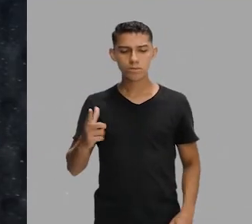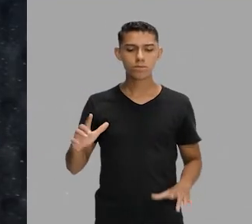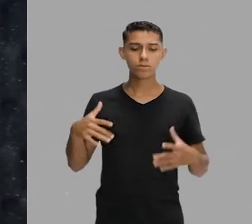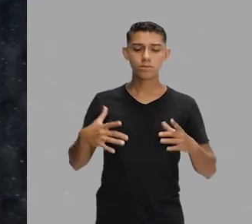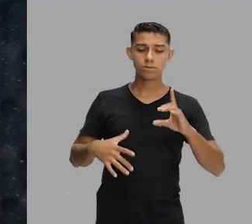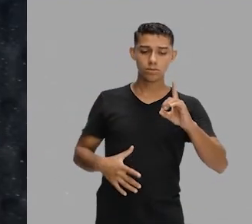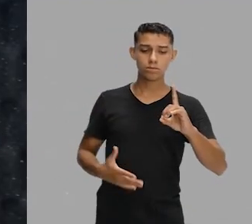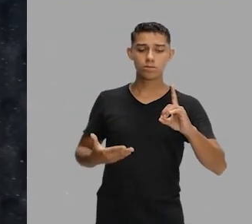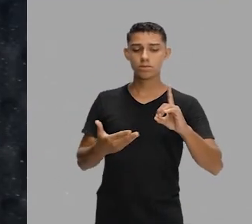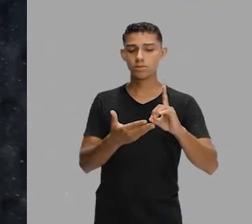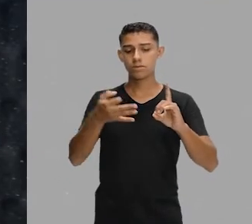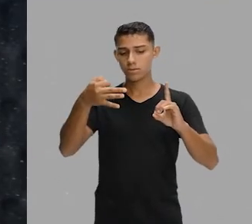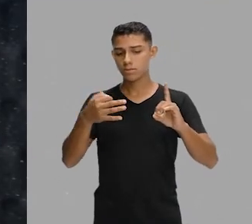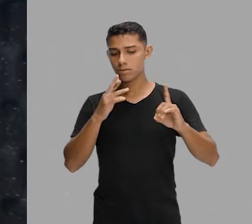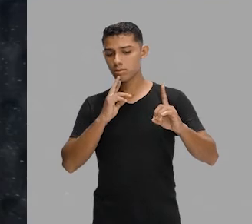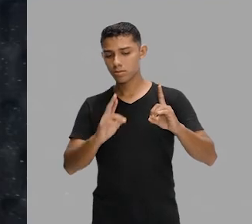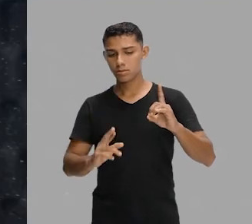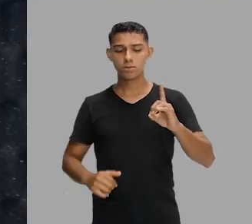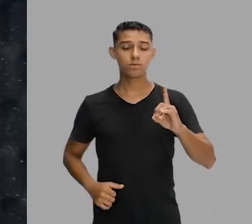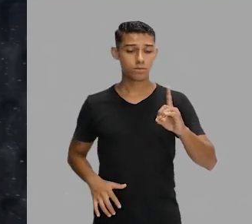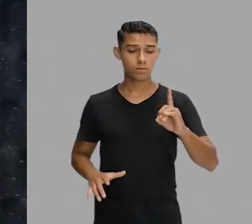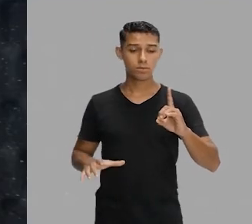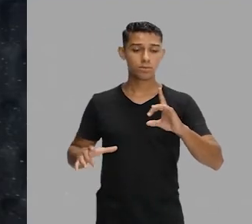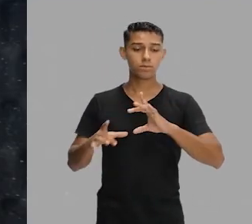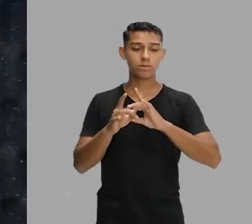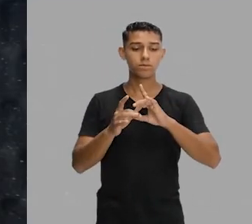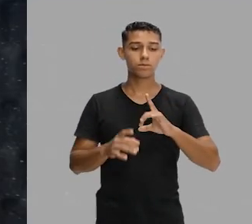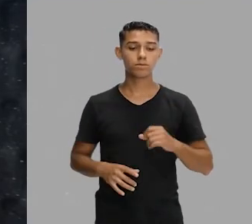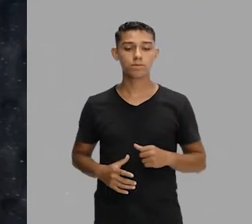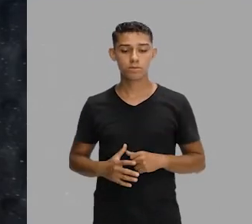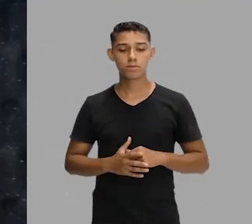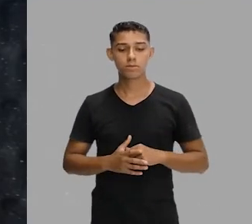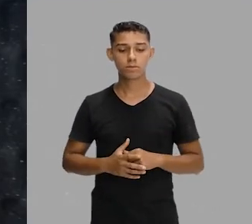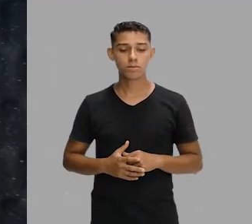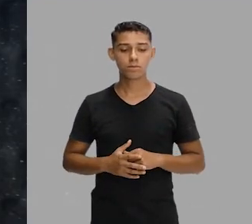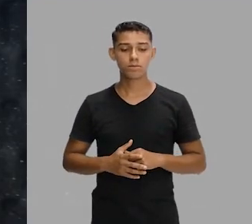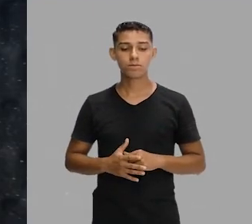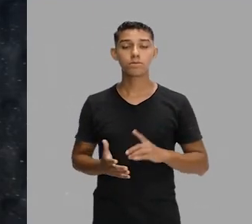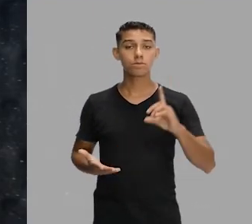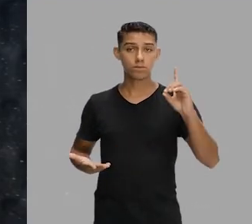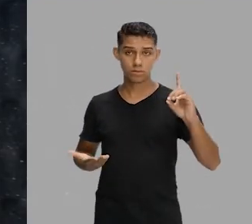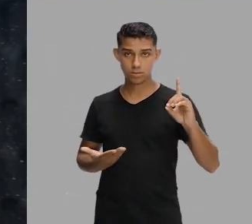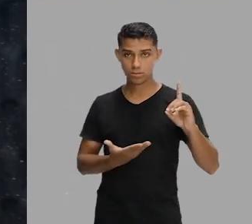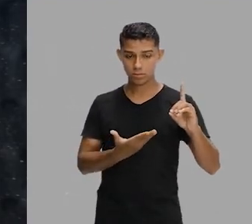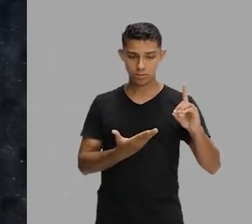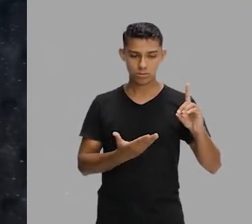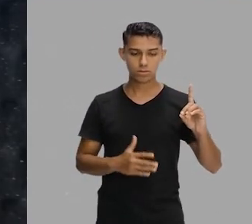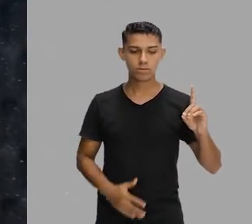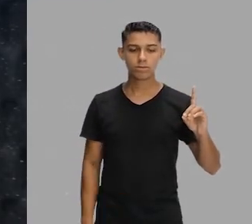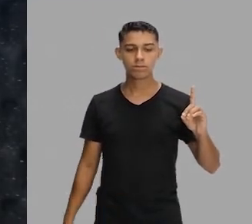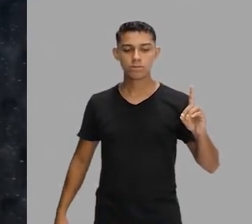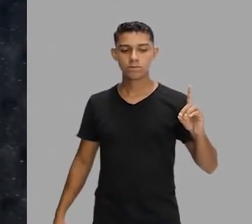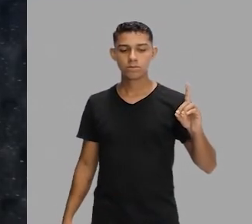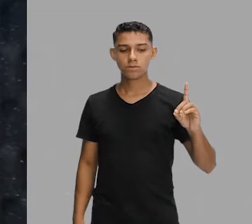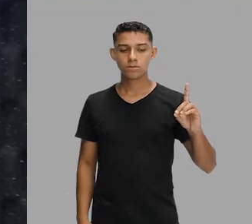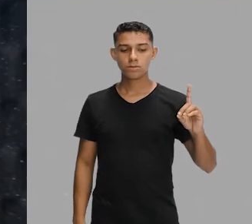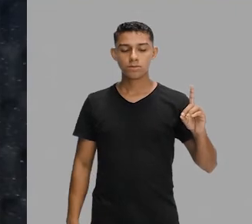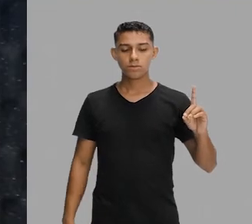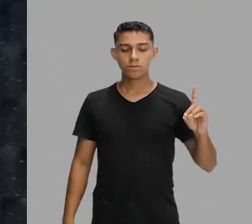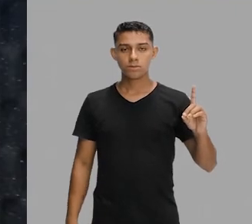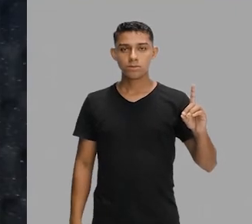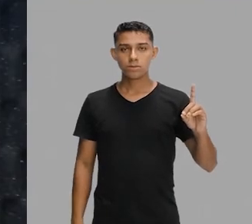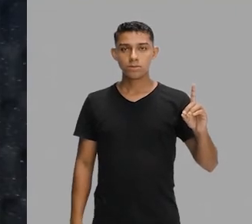correta entre liga e composição encontra-se? Aqui a alternativa é a letra D, certo? É só